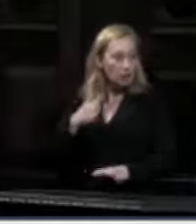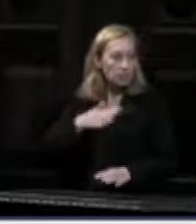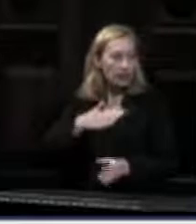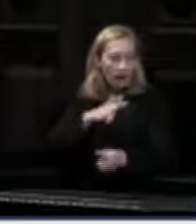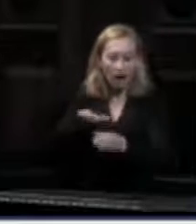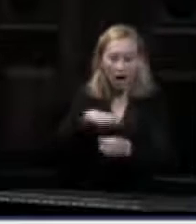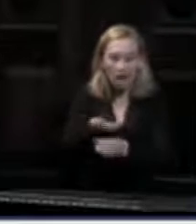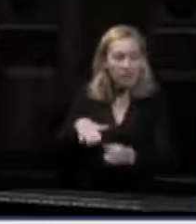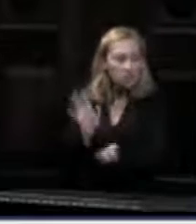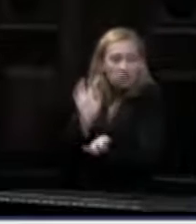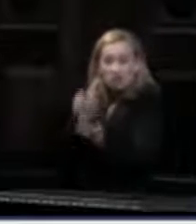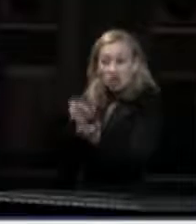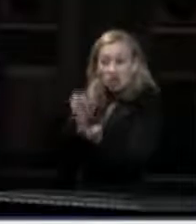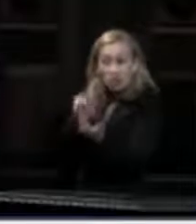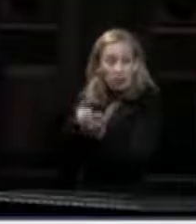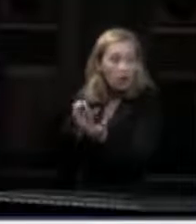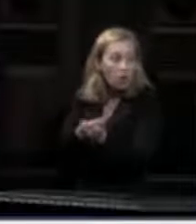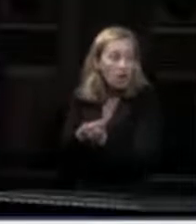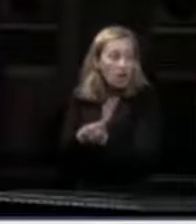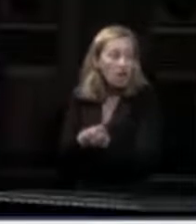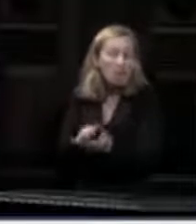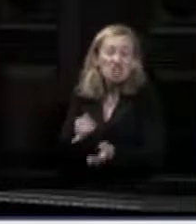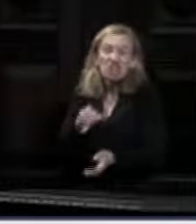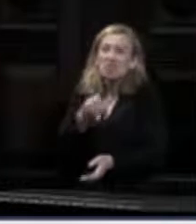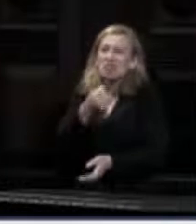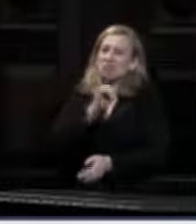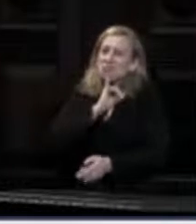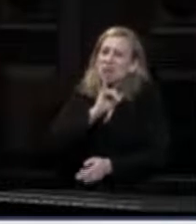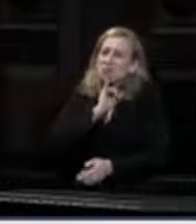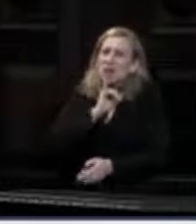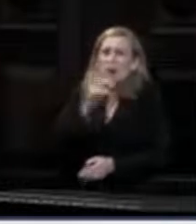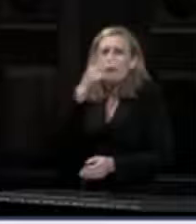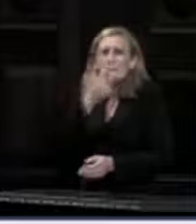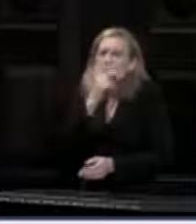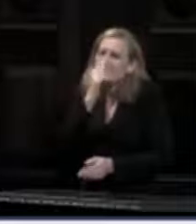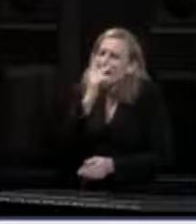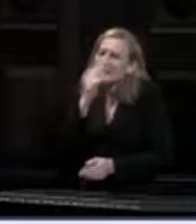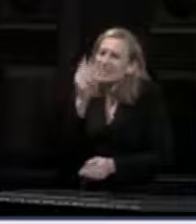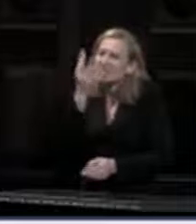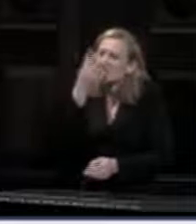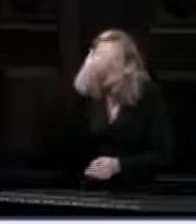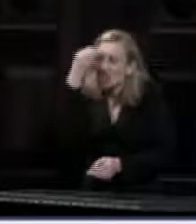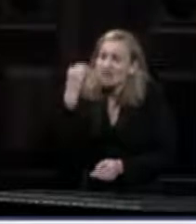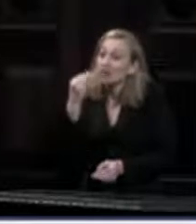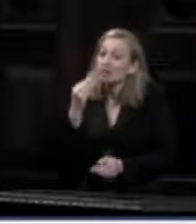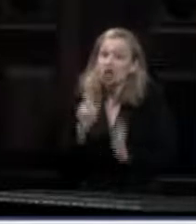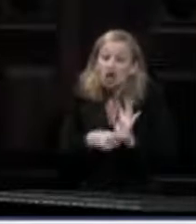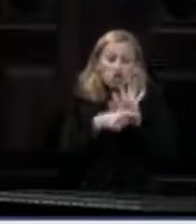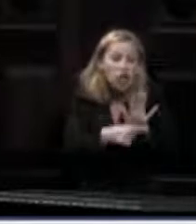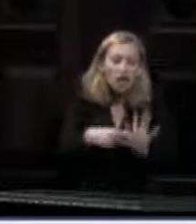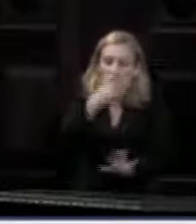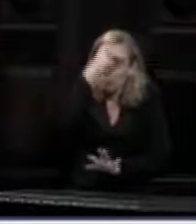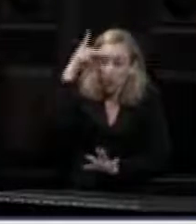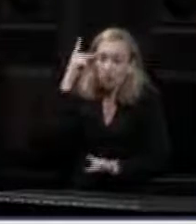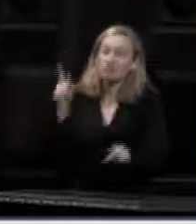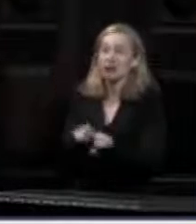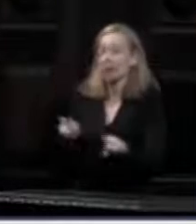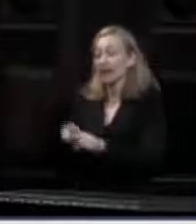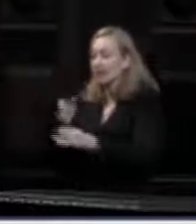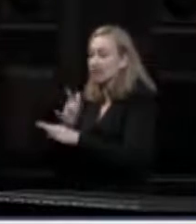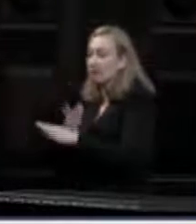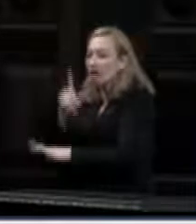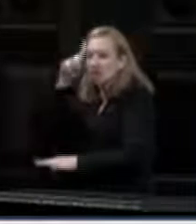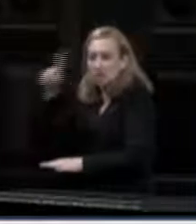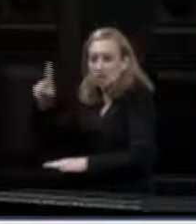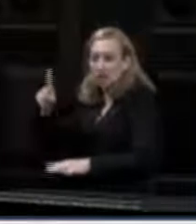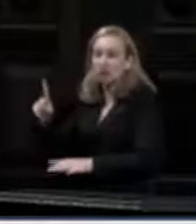Jacarepaguá, infelizmente, ele parece que esqueceu de cuidar das pessoas. Na Cidade de Deus, o nosso restaurante popular, que